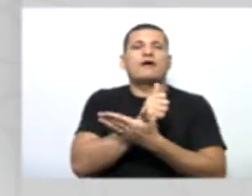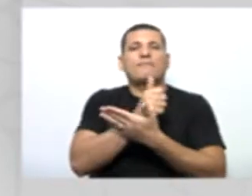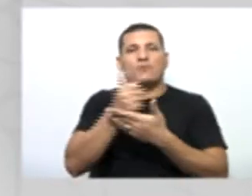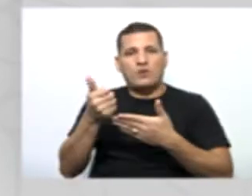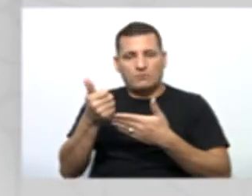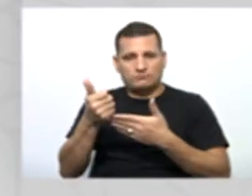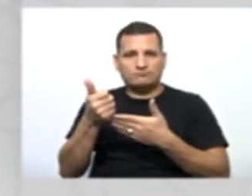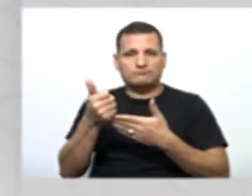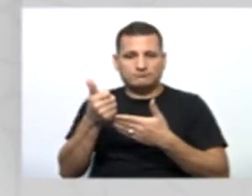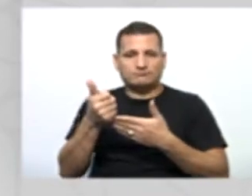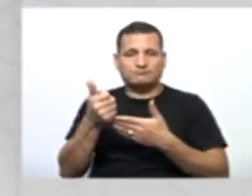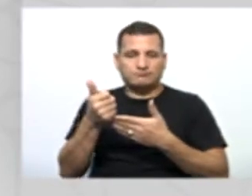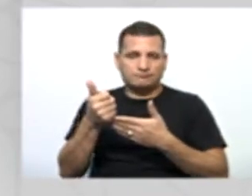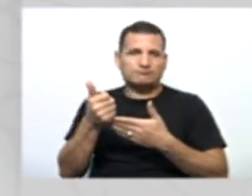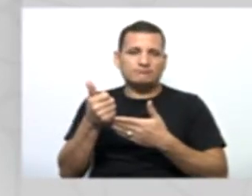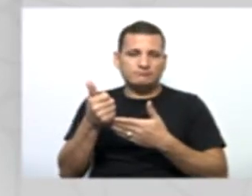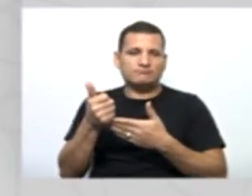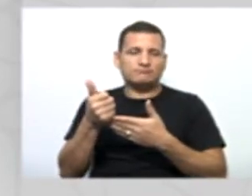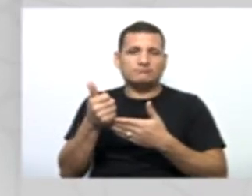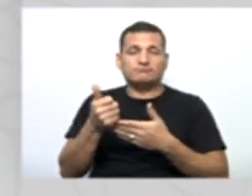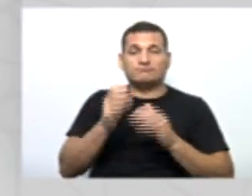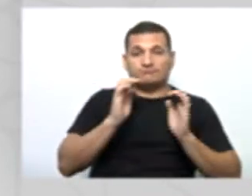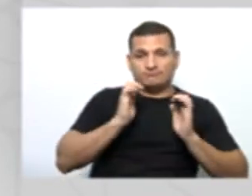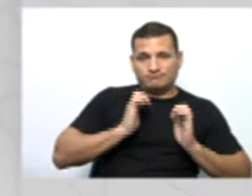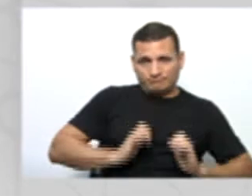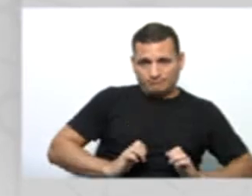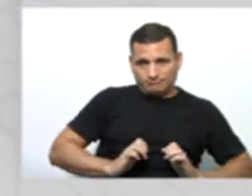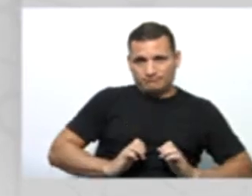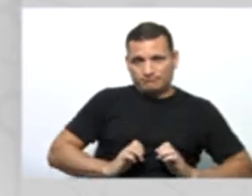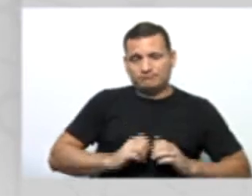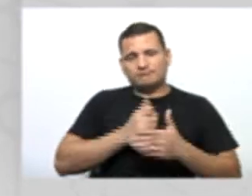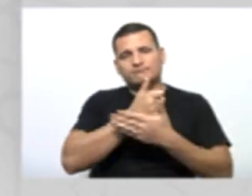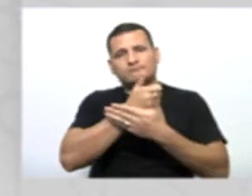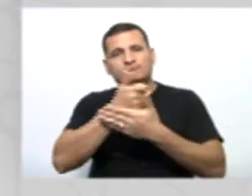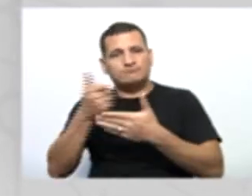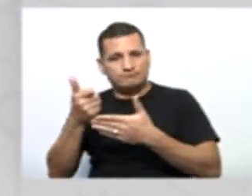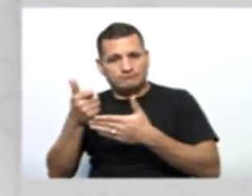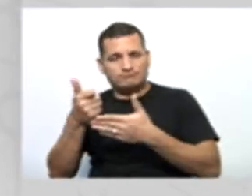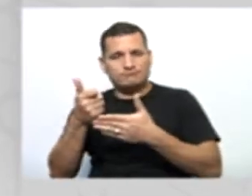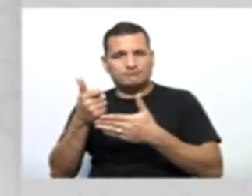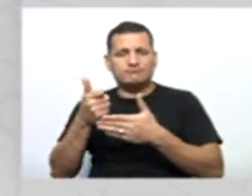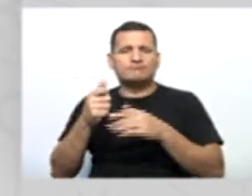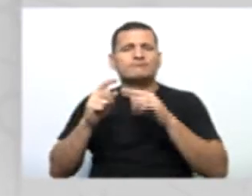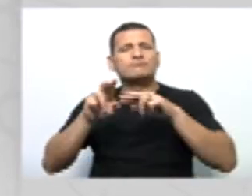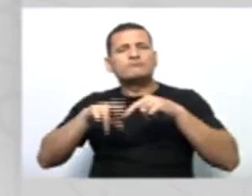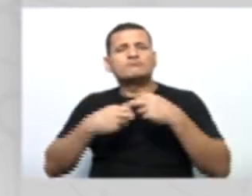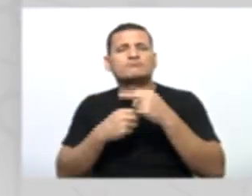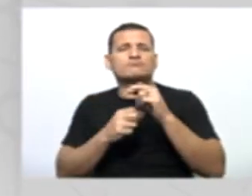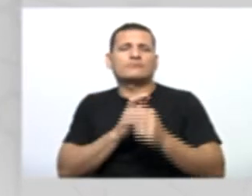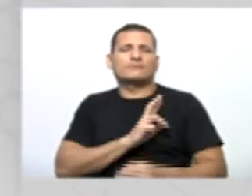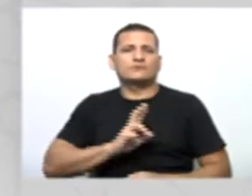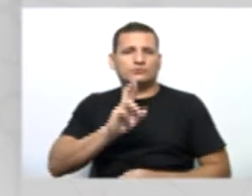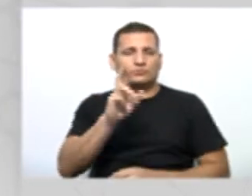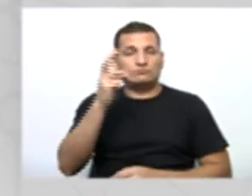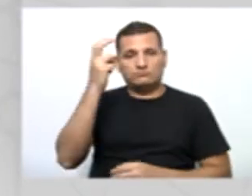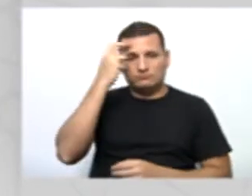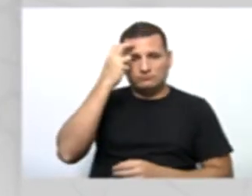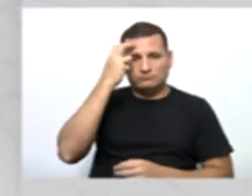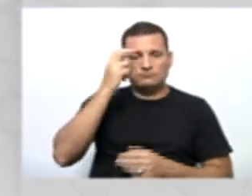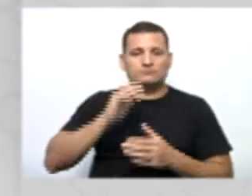a conduta que é decorrente de um princípio ético e moral, decorrente de fatores religiosos e